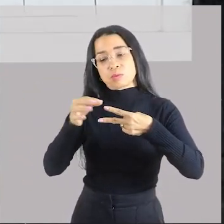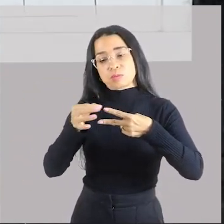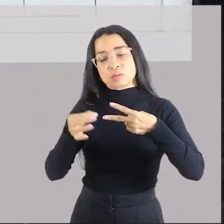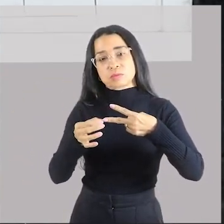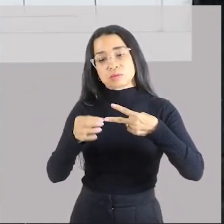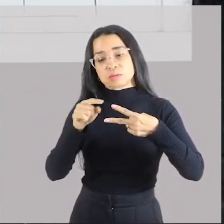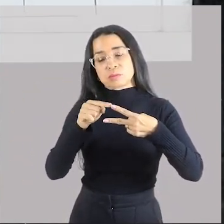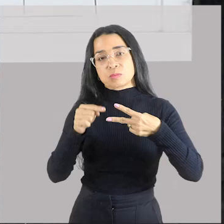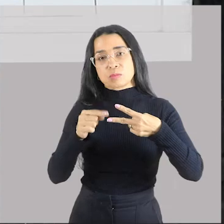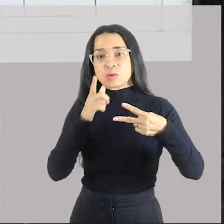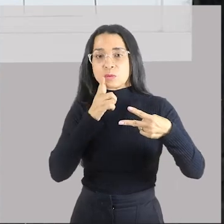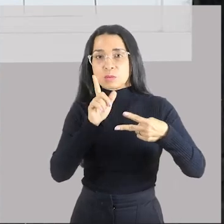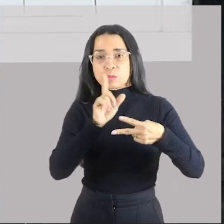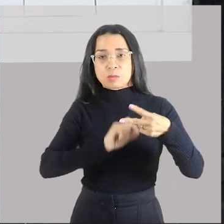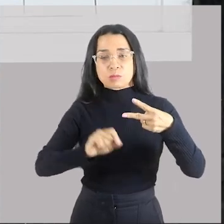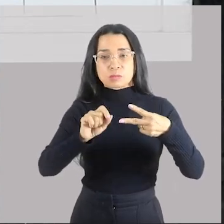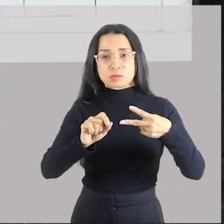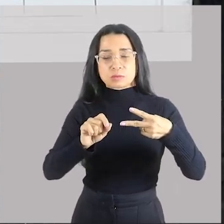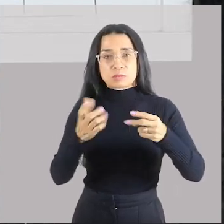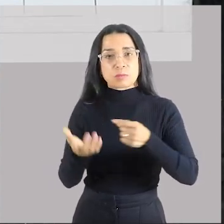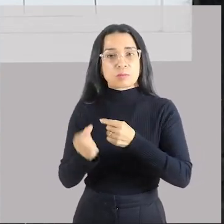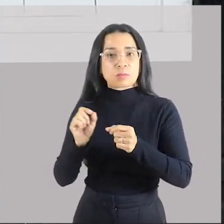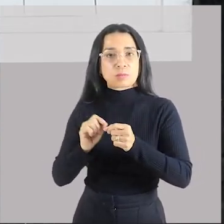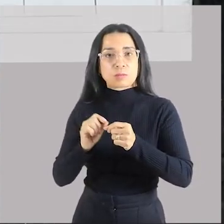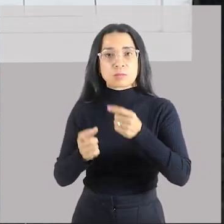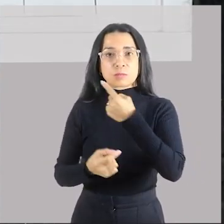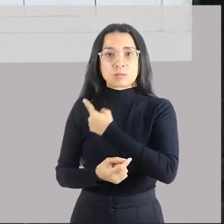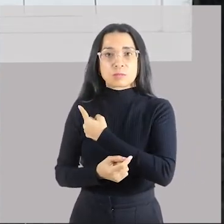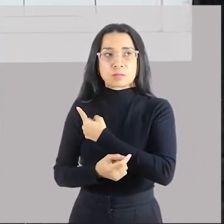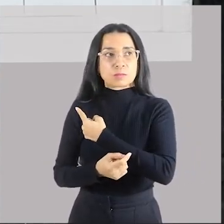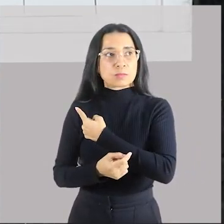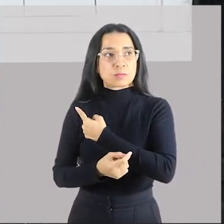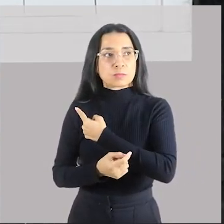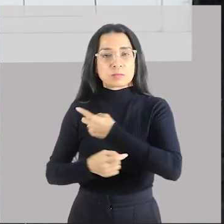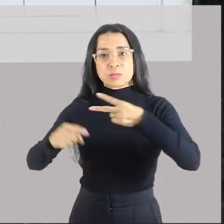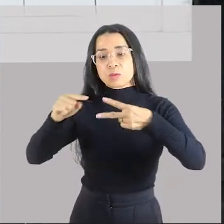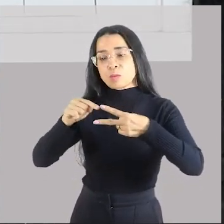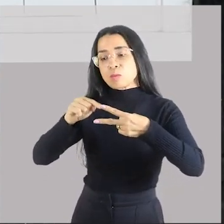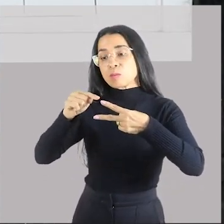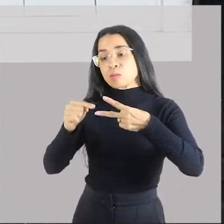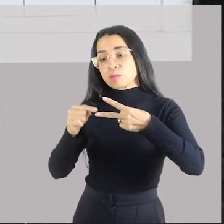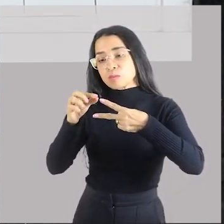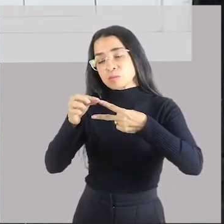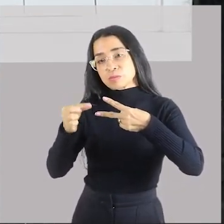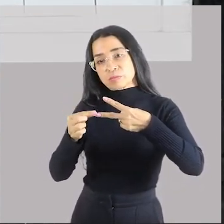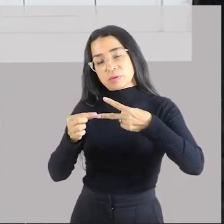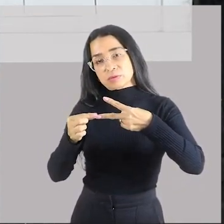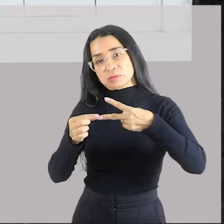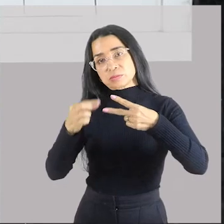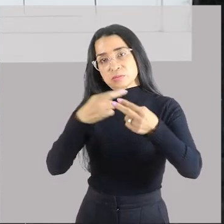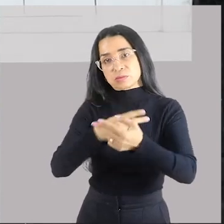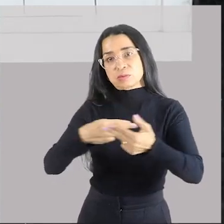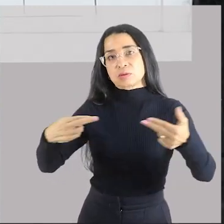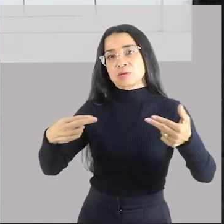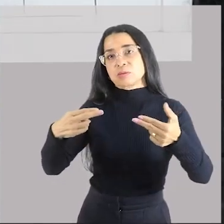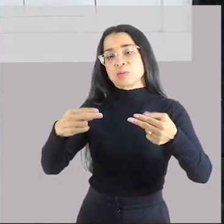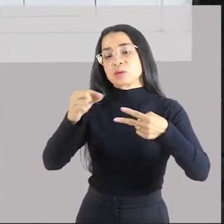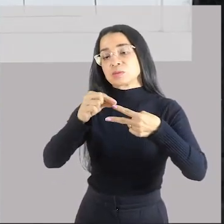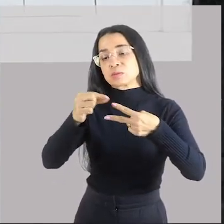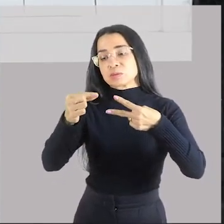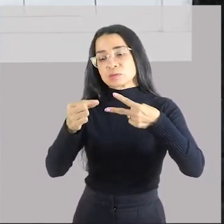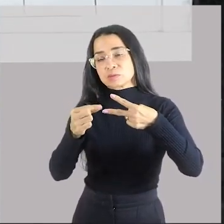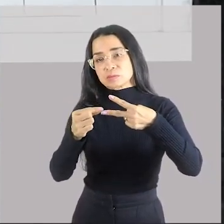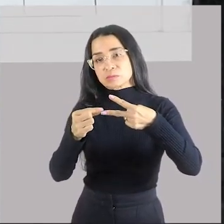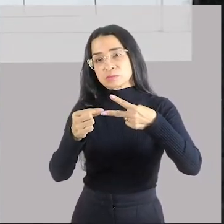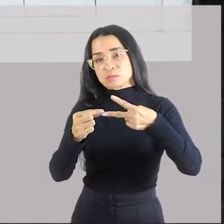quando você consegue colocar o polígono e os vértices desse polígono ficam sendo elementos da circunferência.